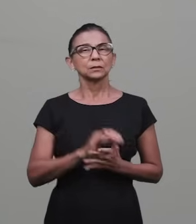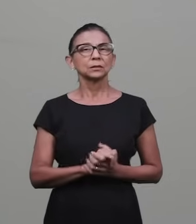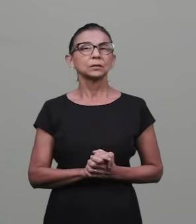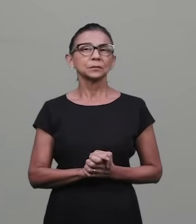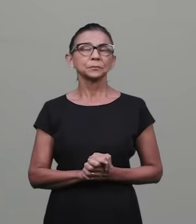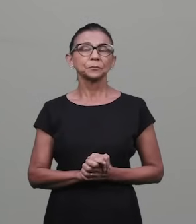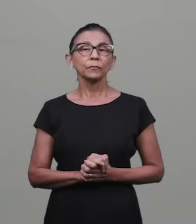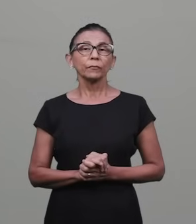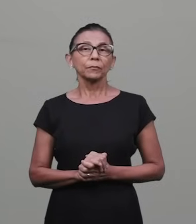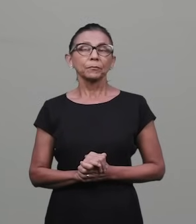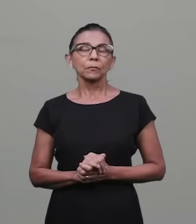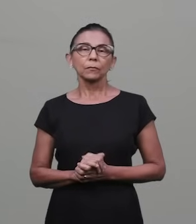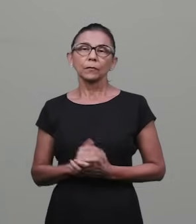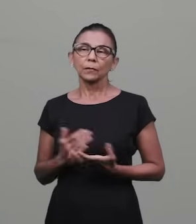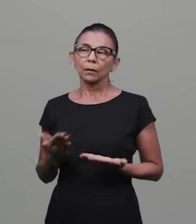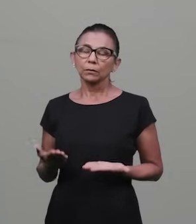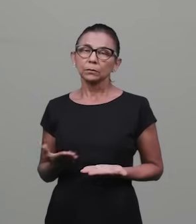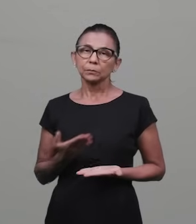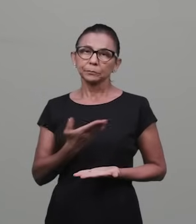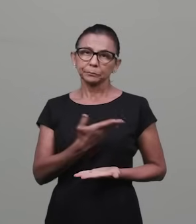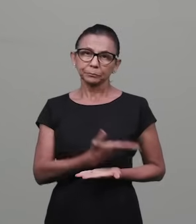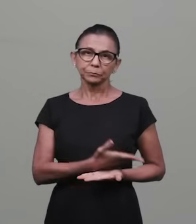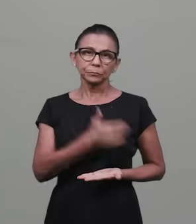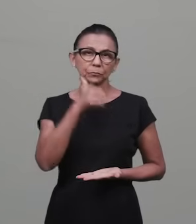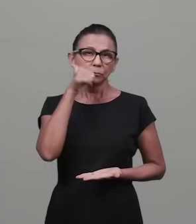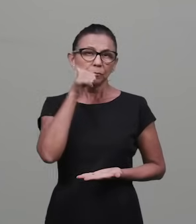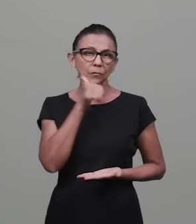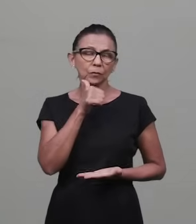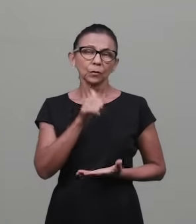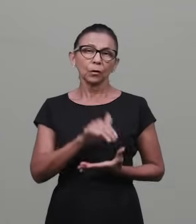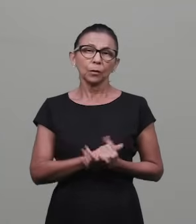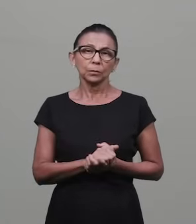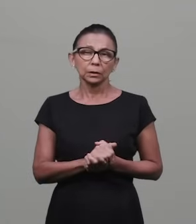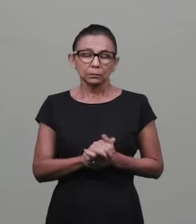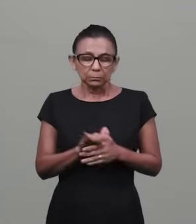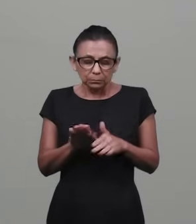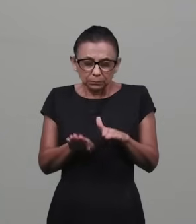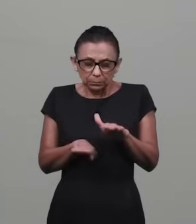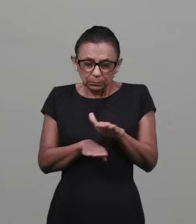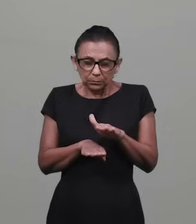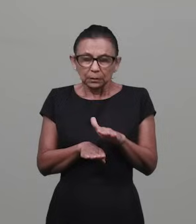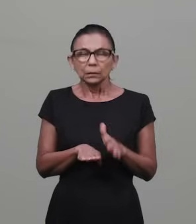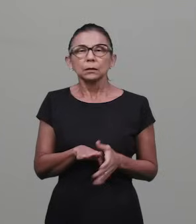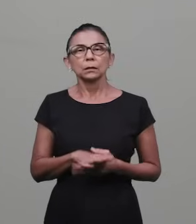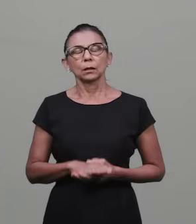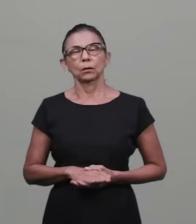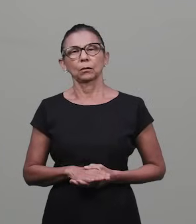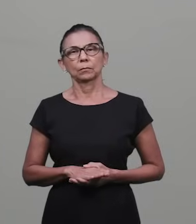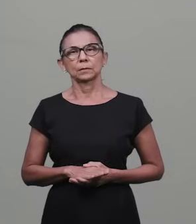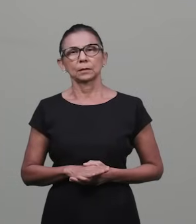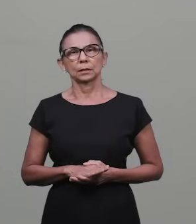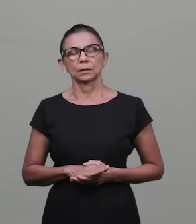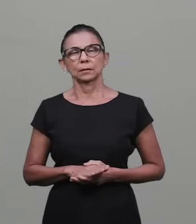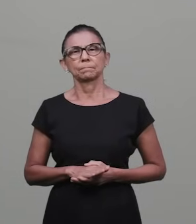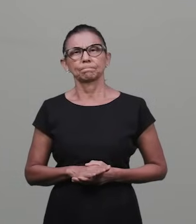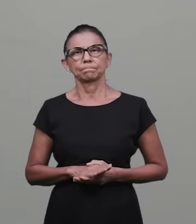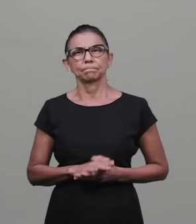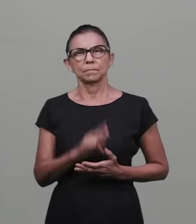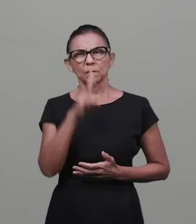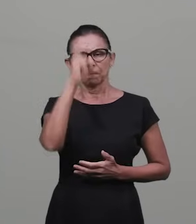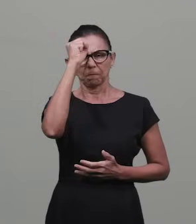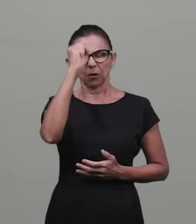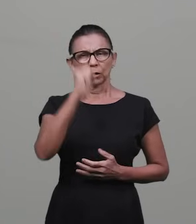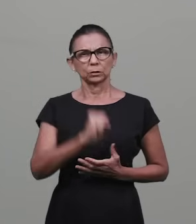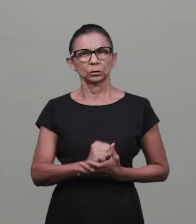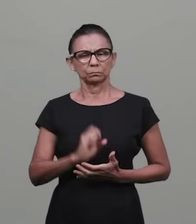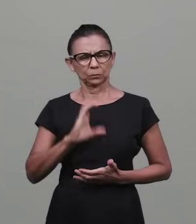né? Então, era uma mulher, podemos dizer, não aquela mulher doce, submissa, mas uma mulher forte no seu temperamento e